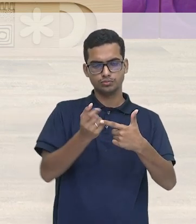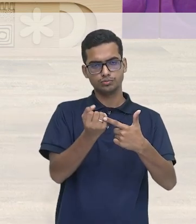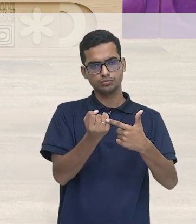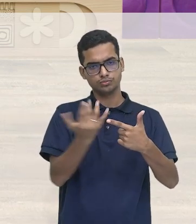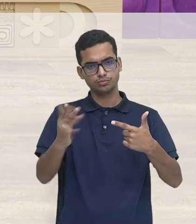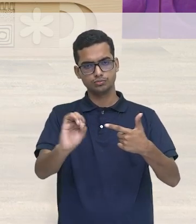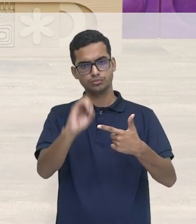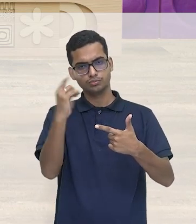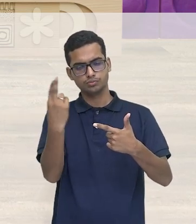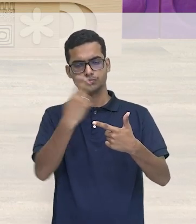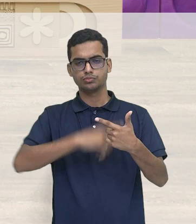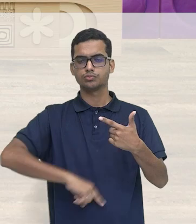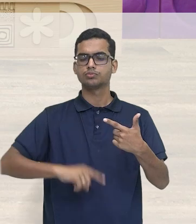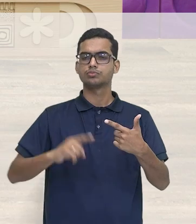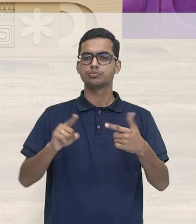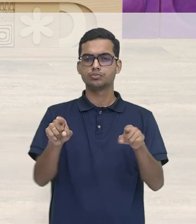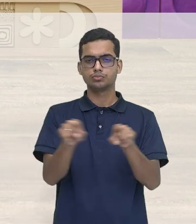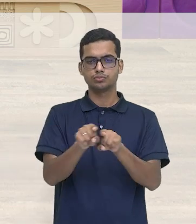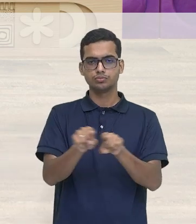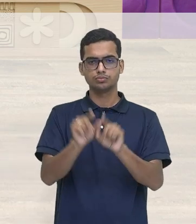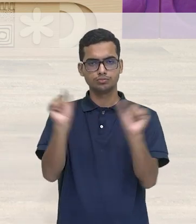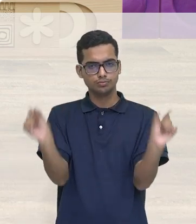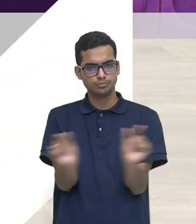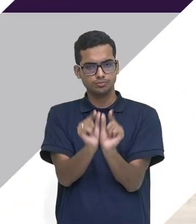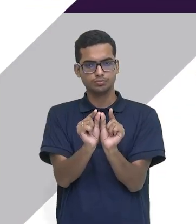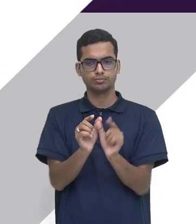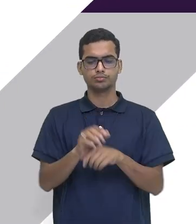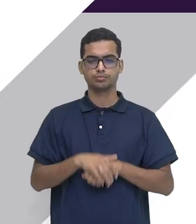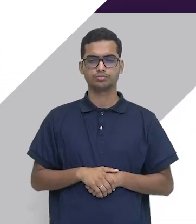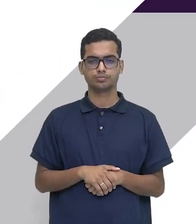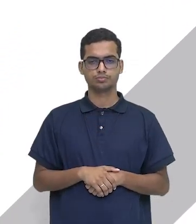de Eratóstenes. Vamos dar uma olhada nele.